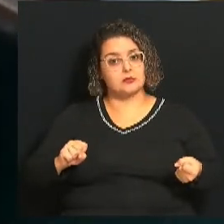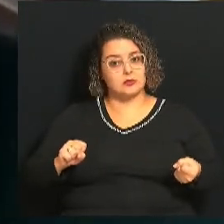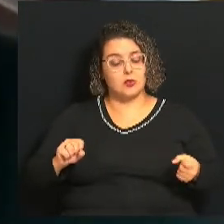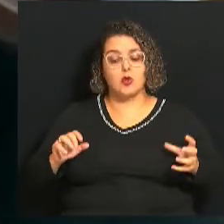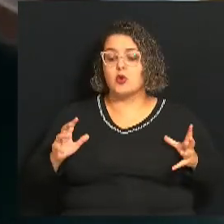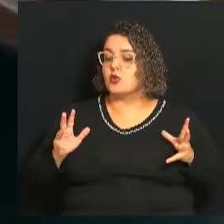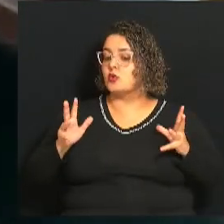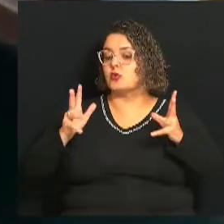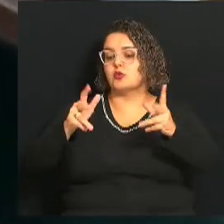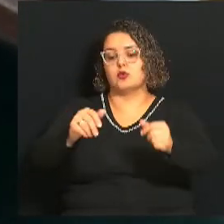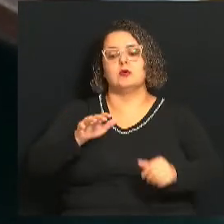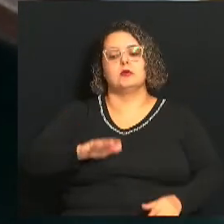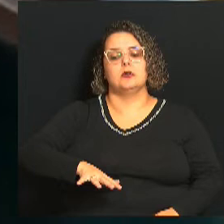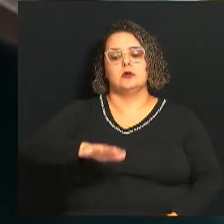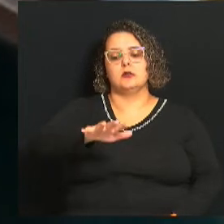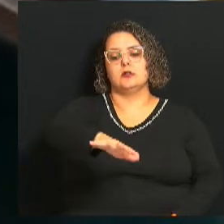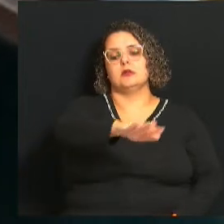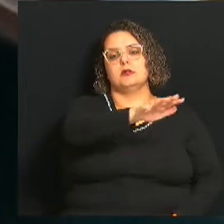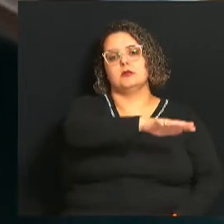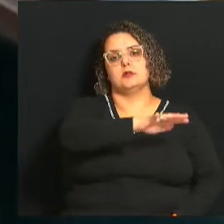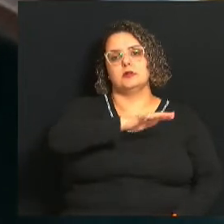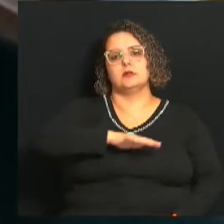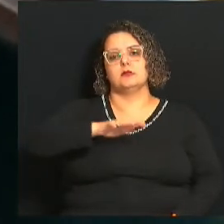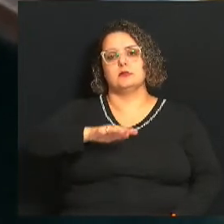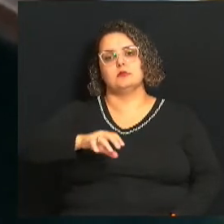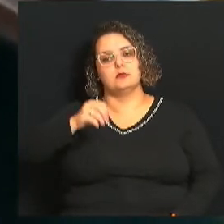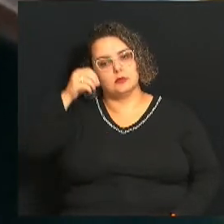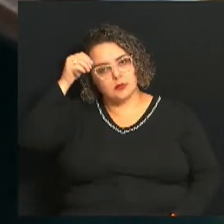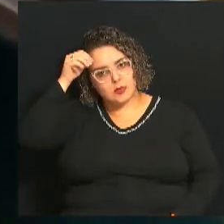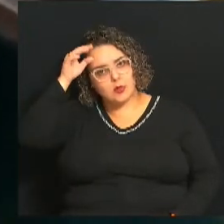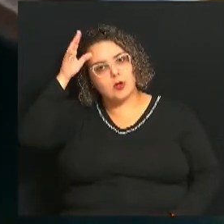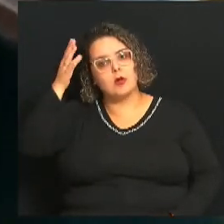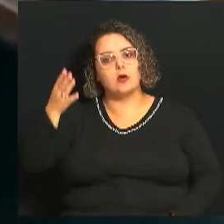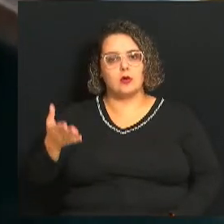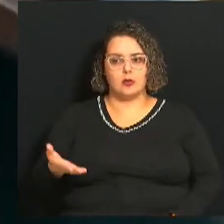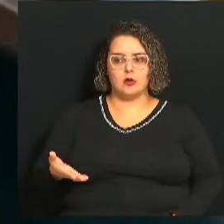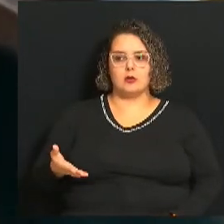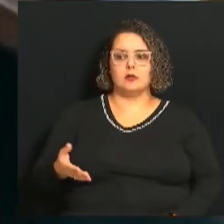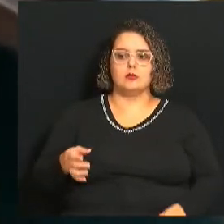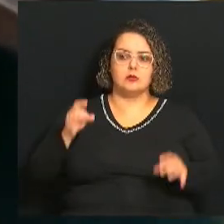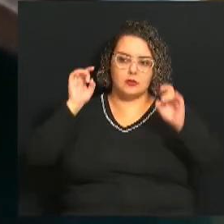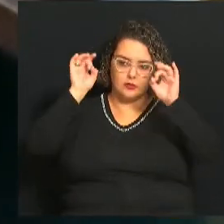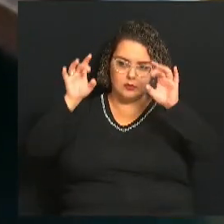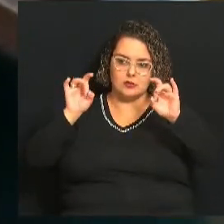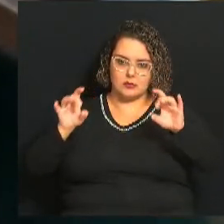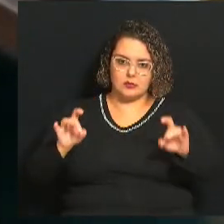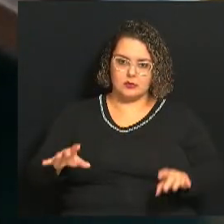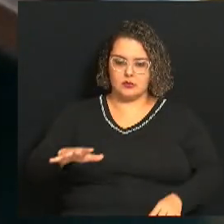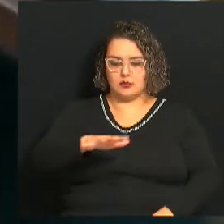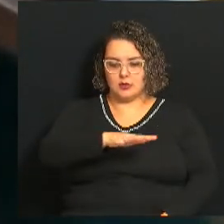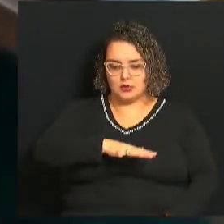todas as áreas do conhecimento, em especial na área pública.